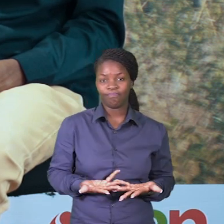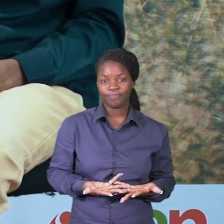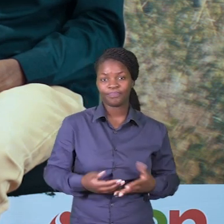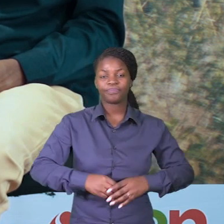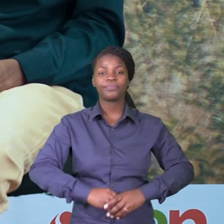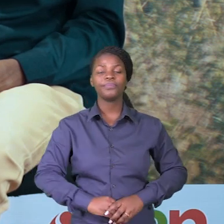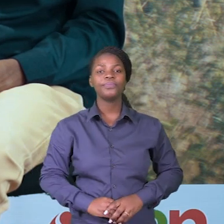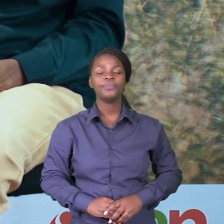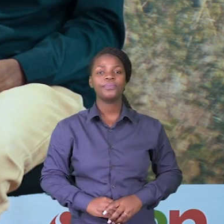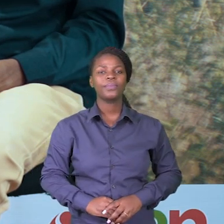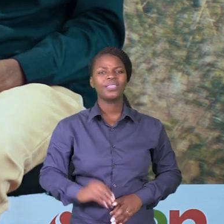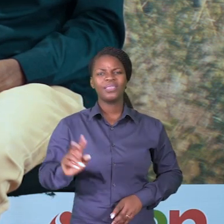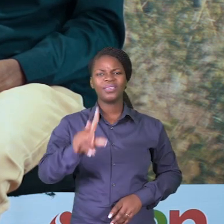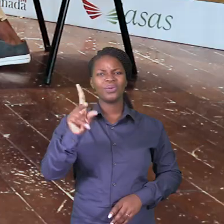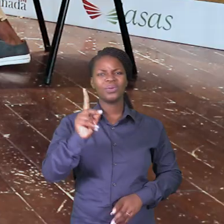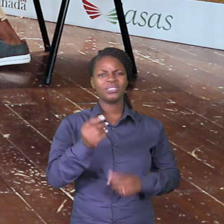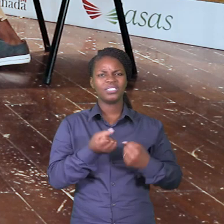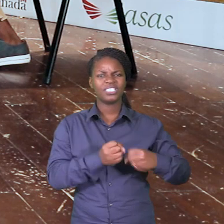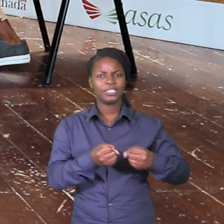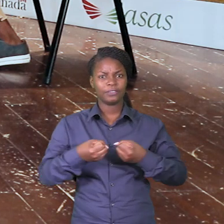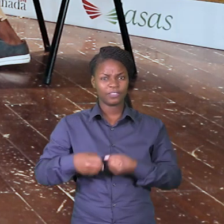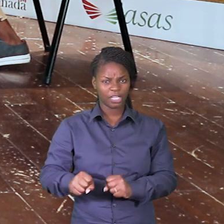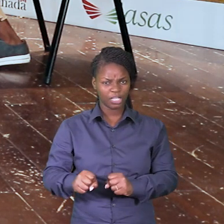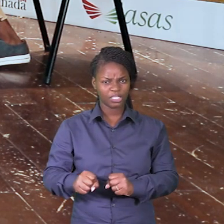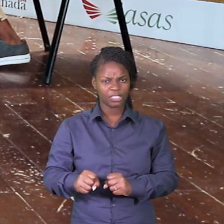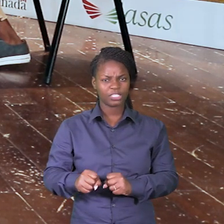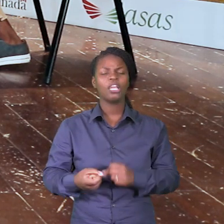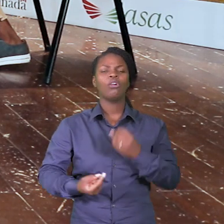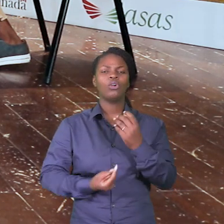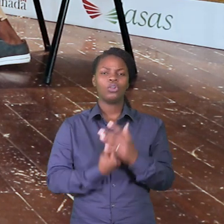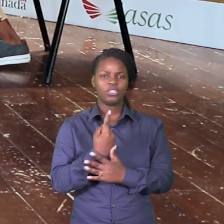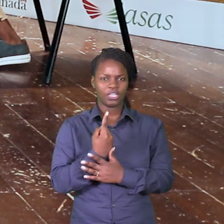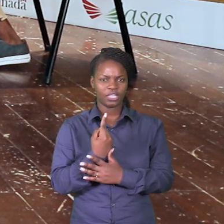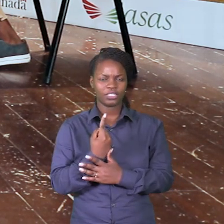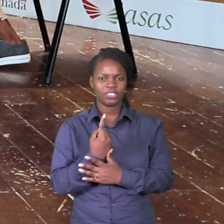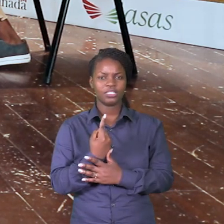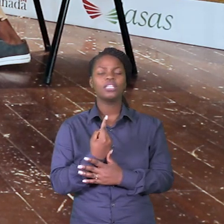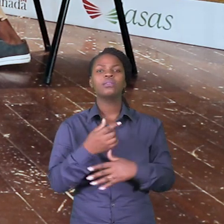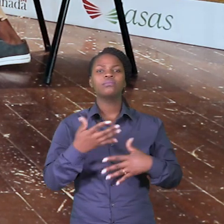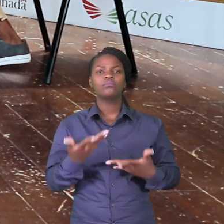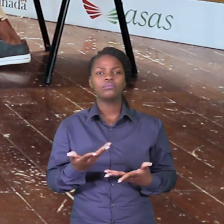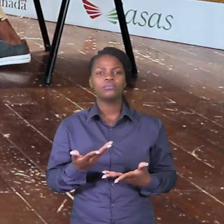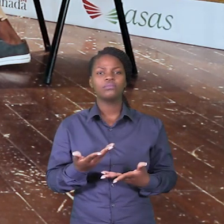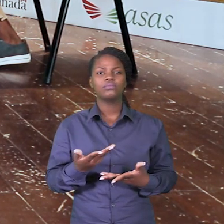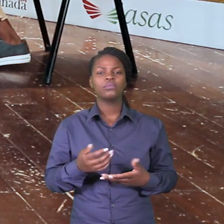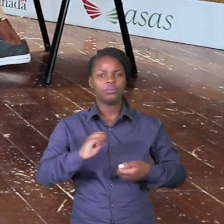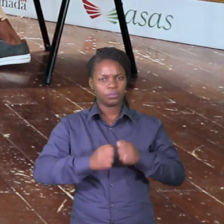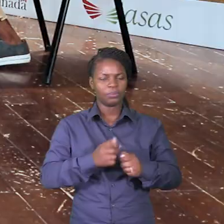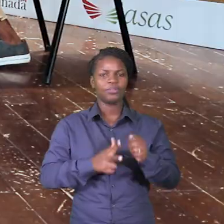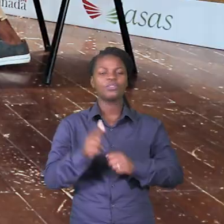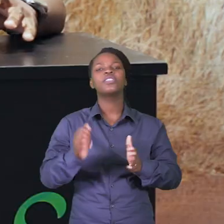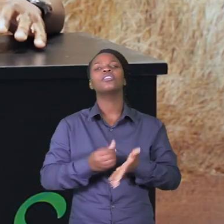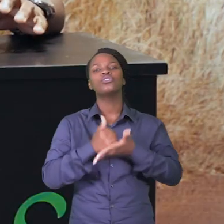escola e então todos os outros Passos subsequentes caso ocorra uma situação de